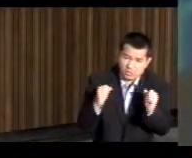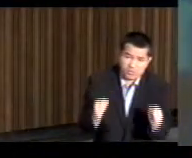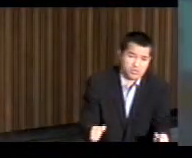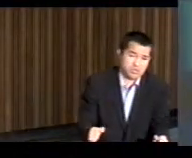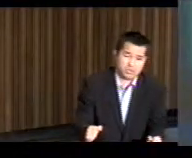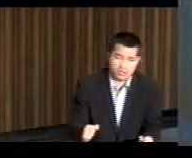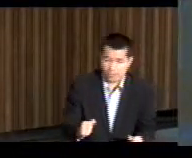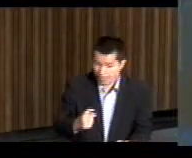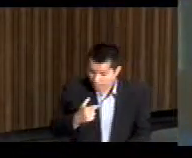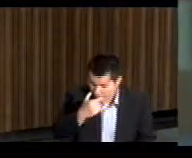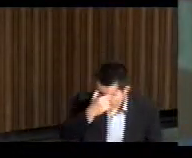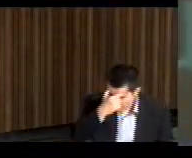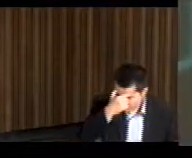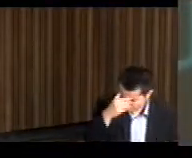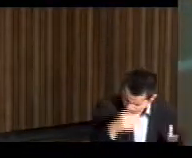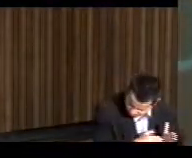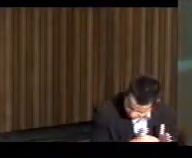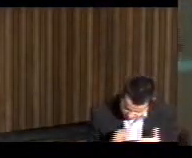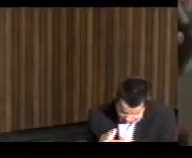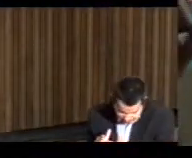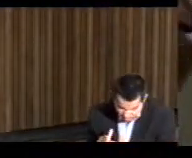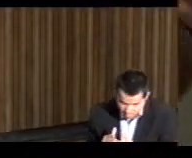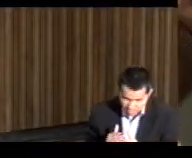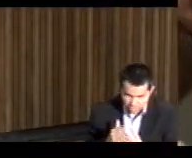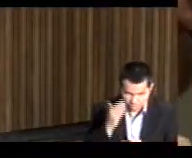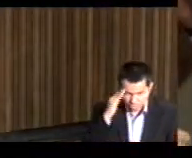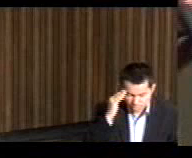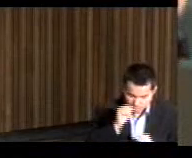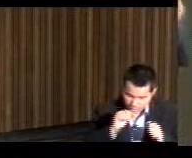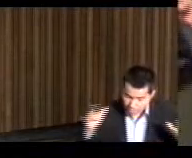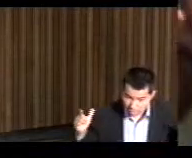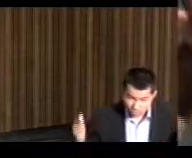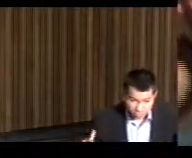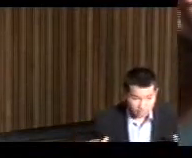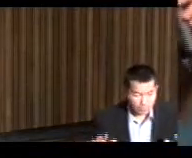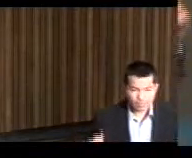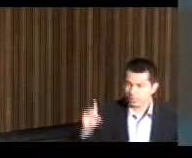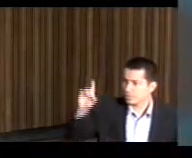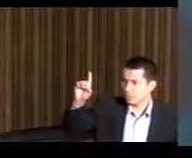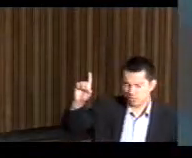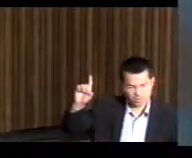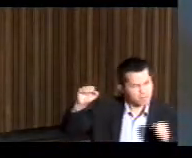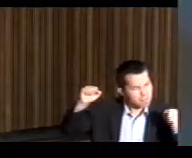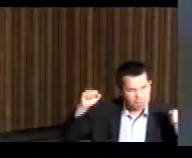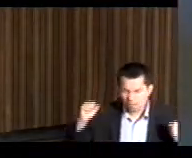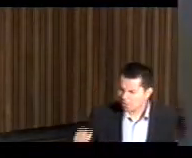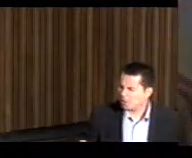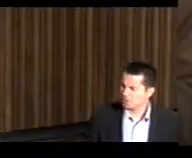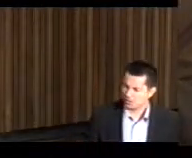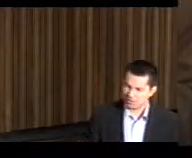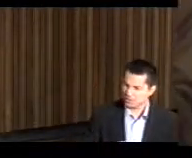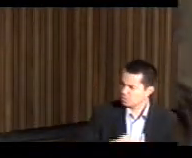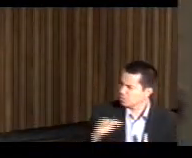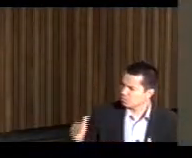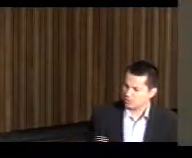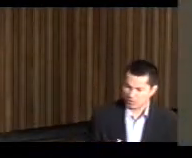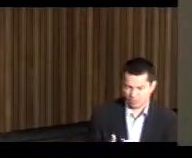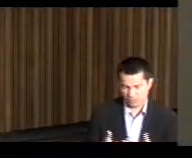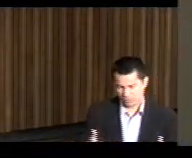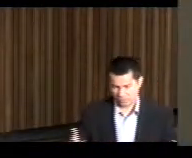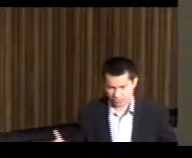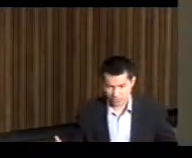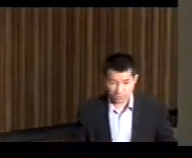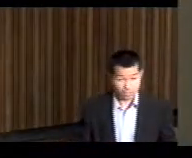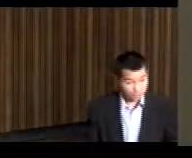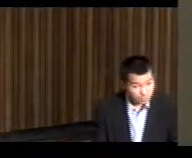Todo-Poderoso. Por isso, quando os homens olharam para, os discípulos olharam para Jesus, e